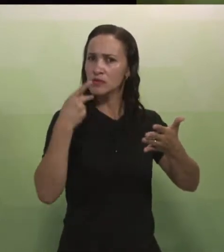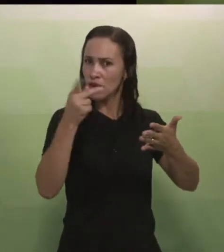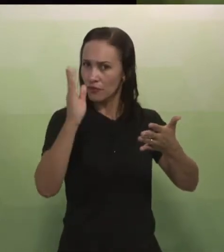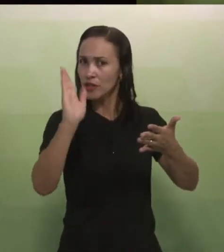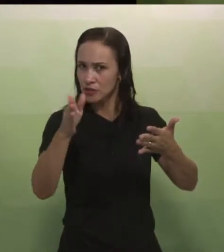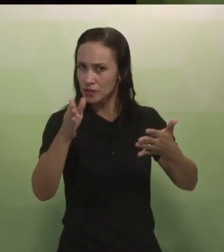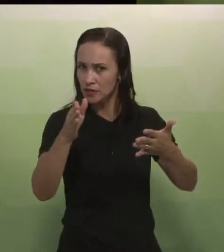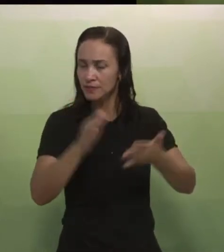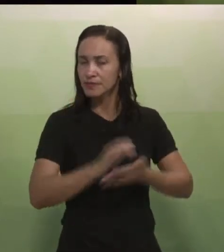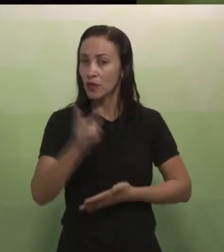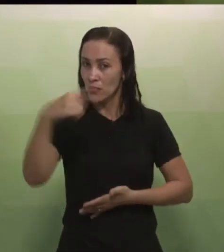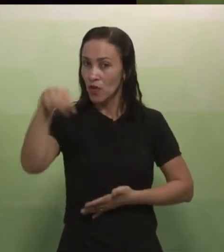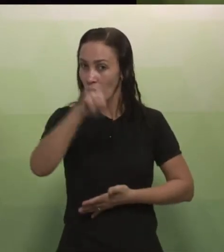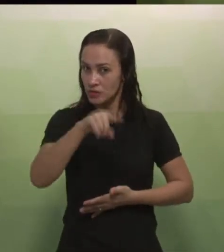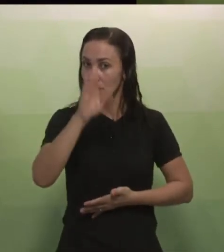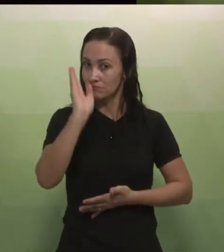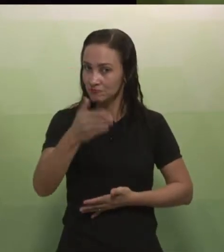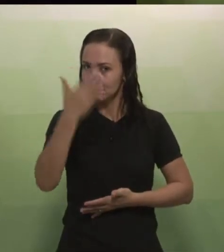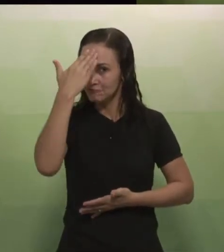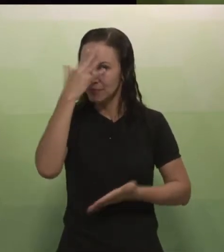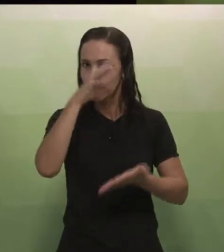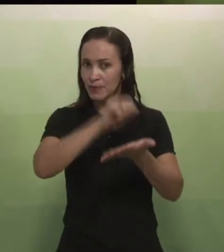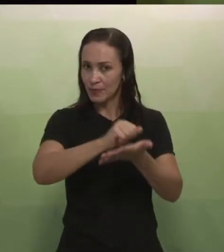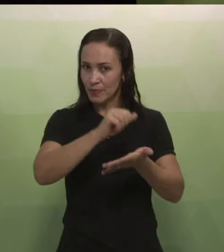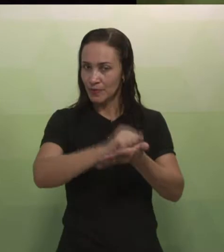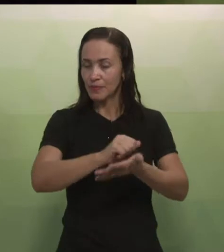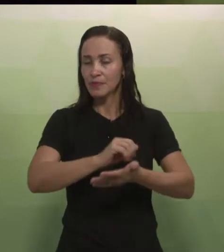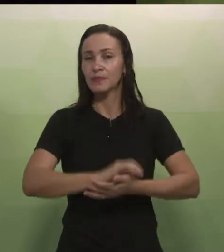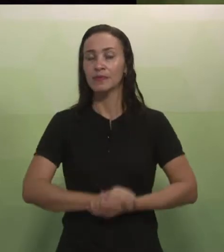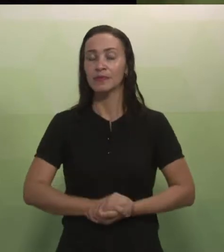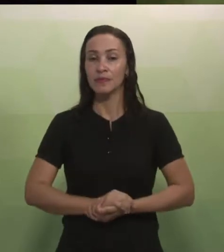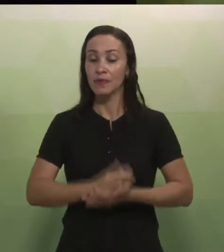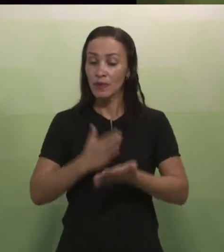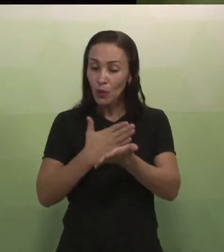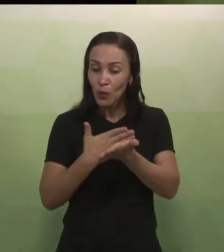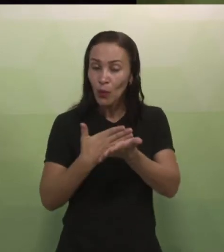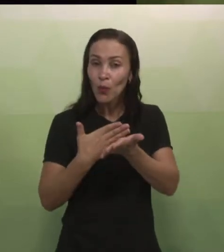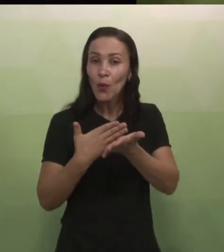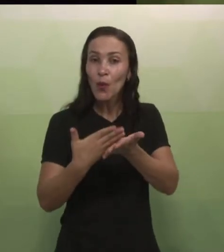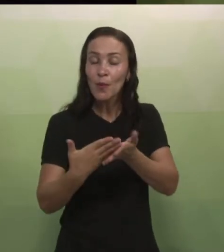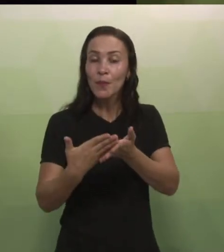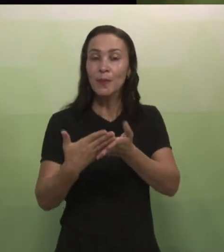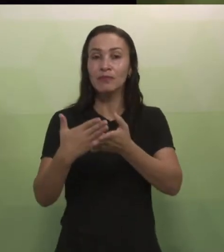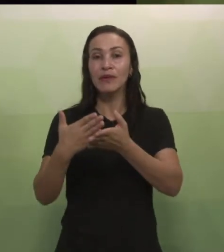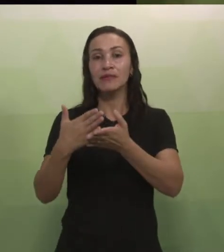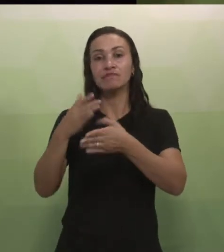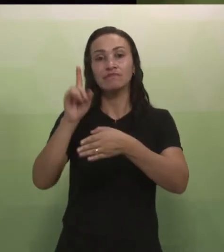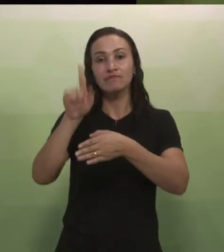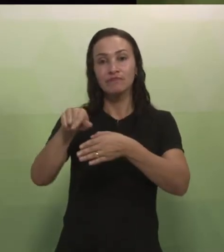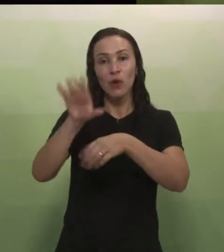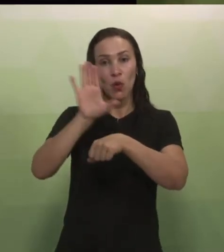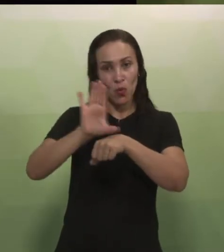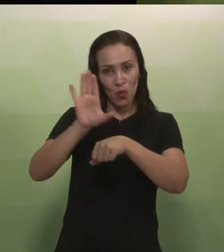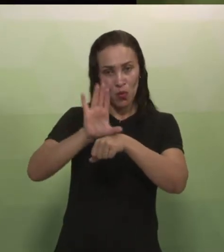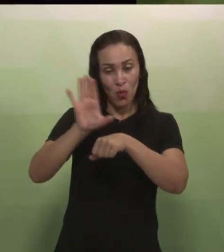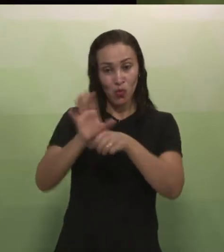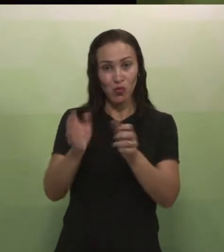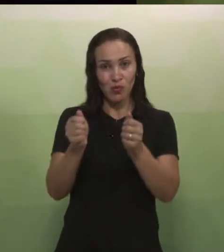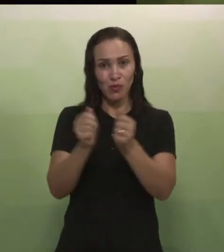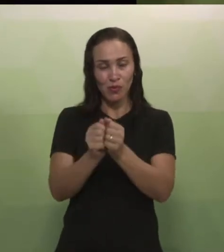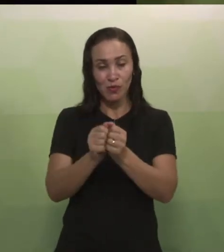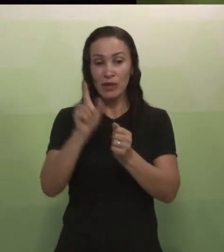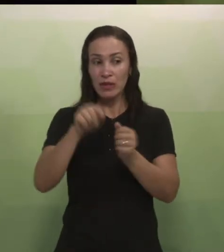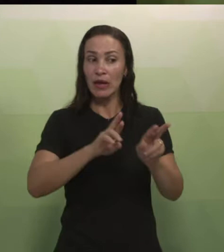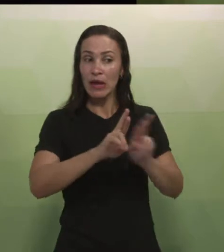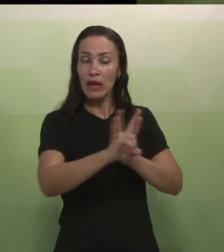que fique registrado, que você realiza desde o início do curso e que tenha